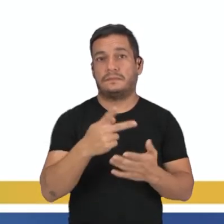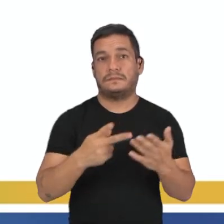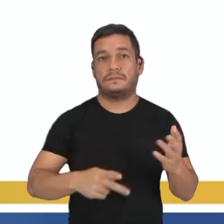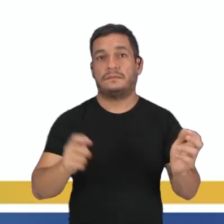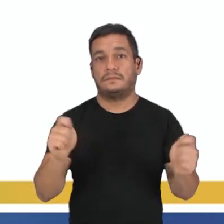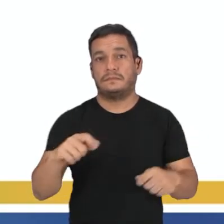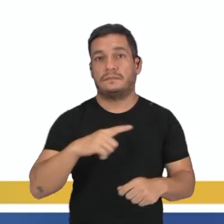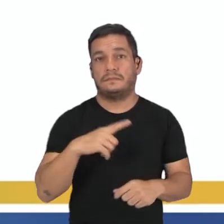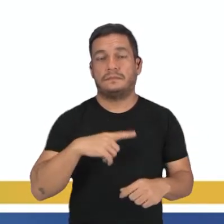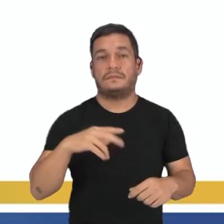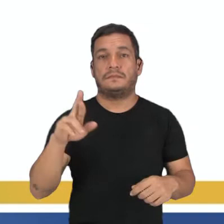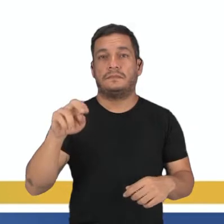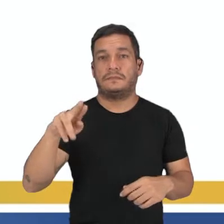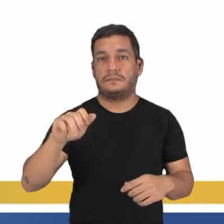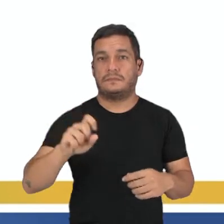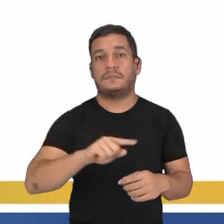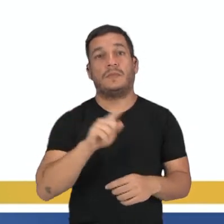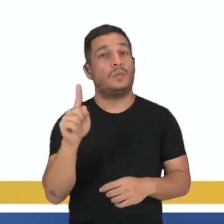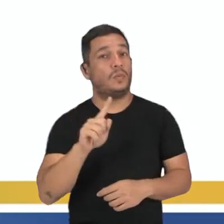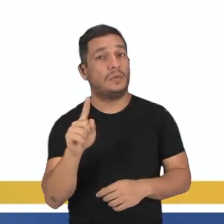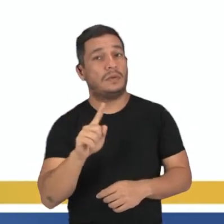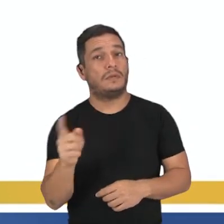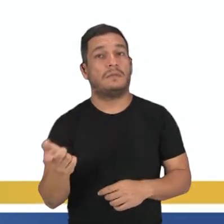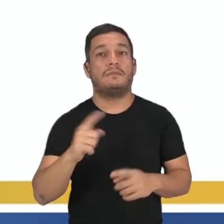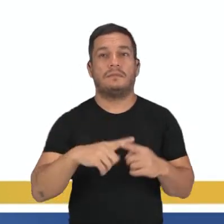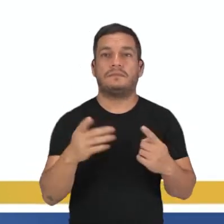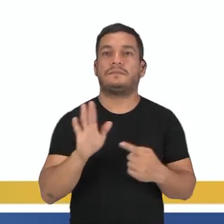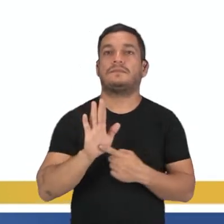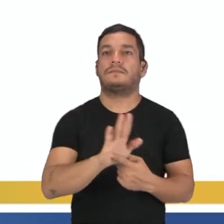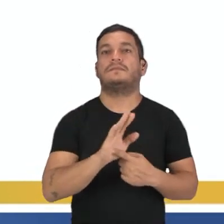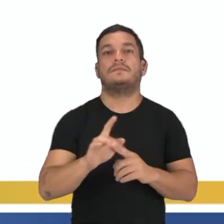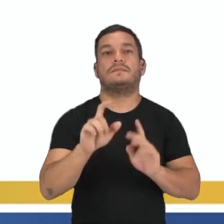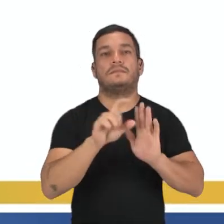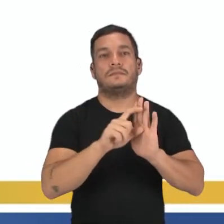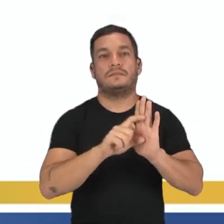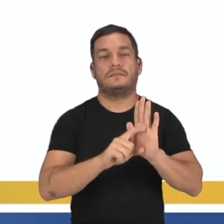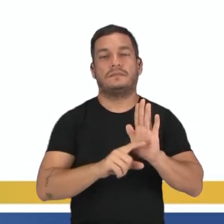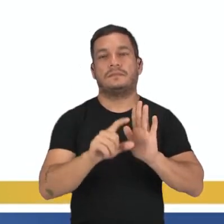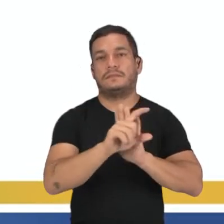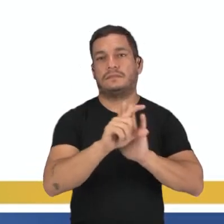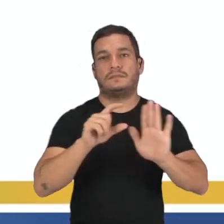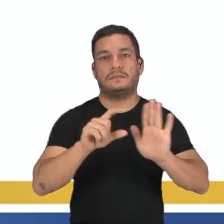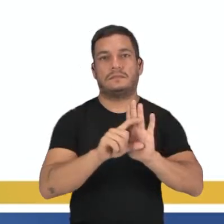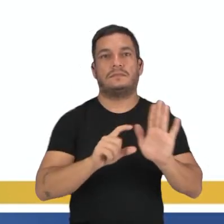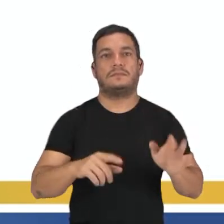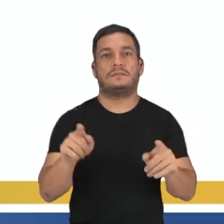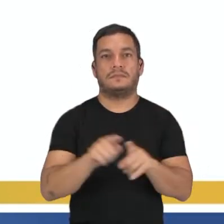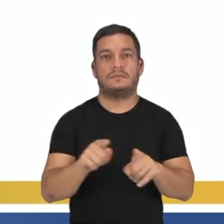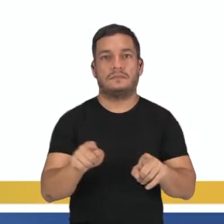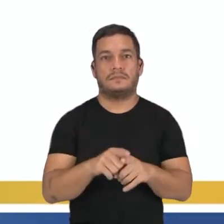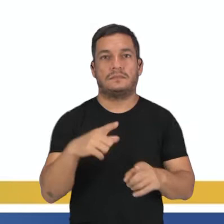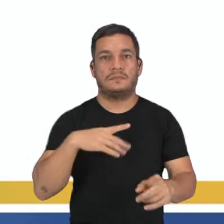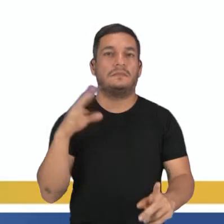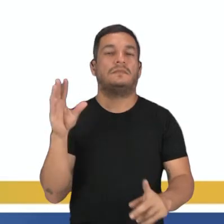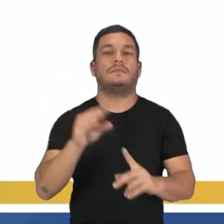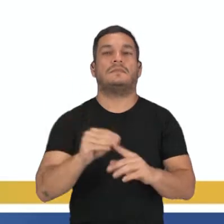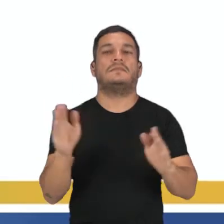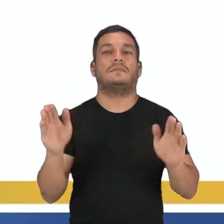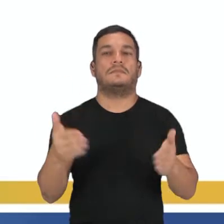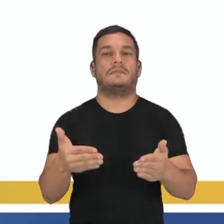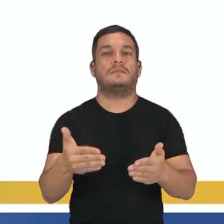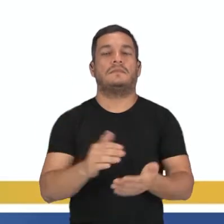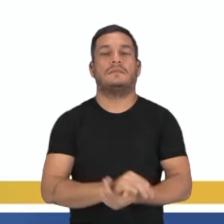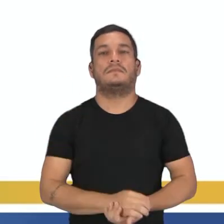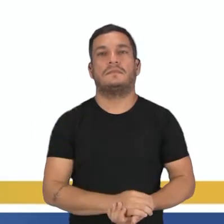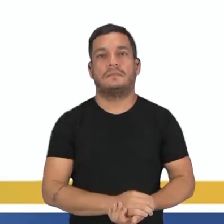o poema pode ter rimas ou não mas apresenta versos e estrofes também tem uma finalidade